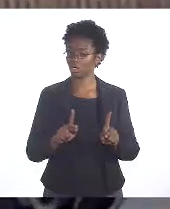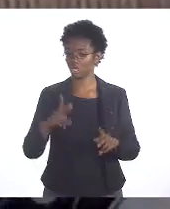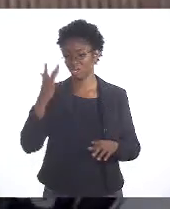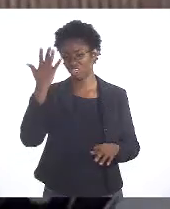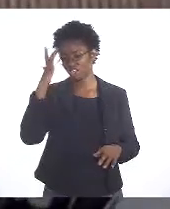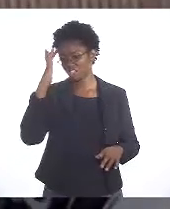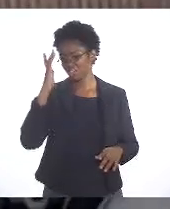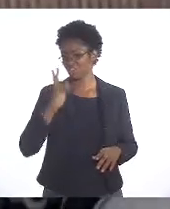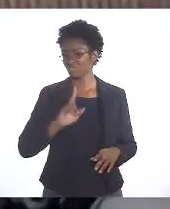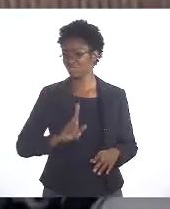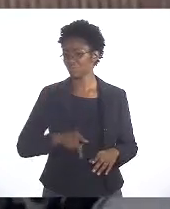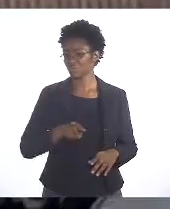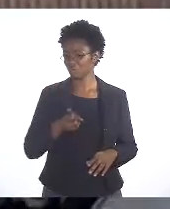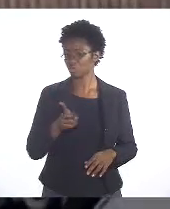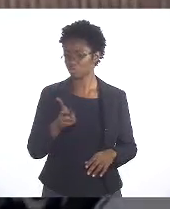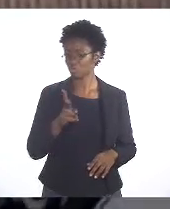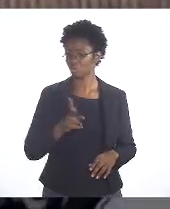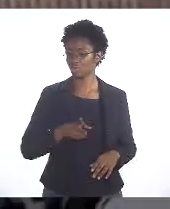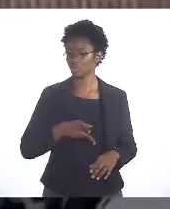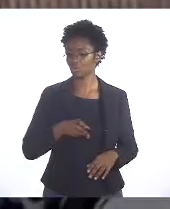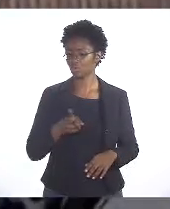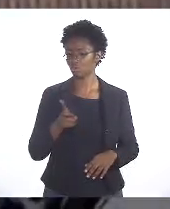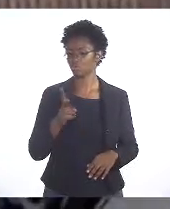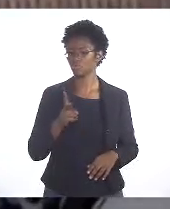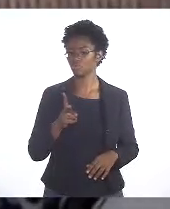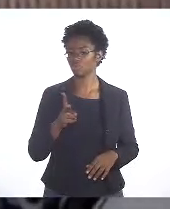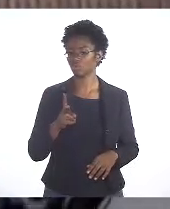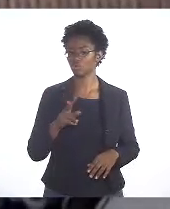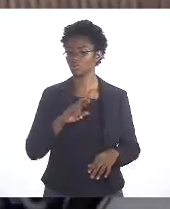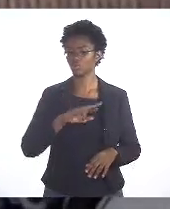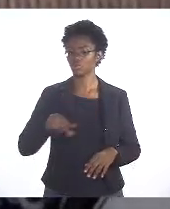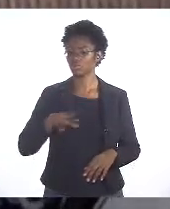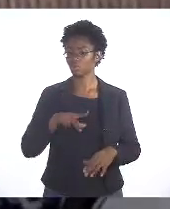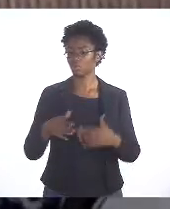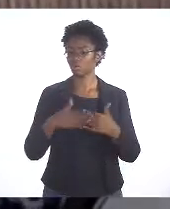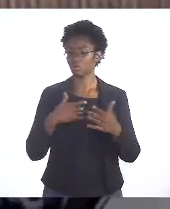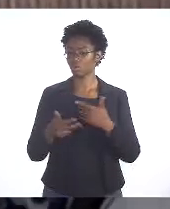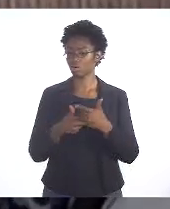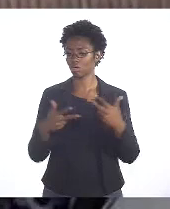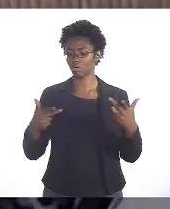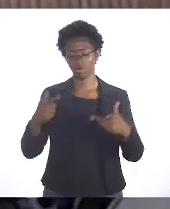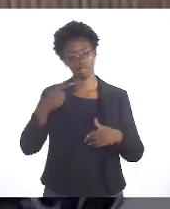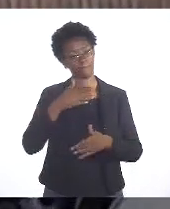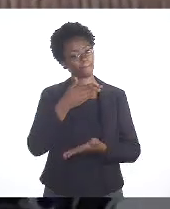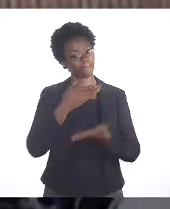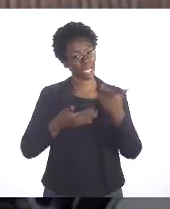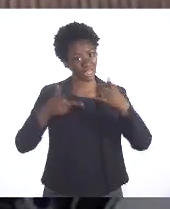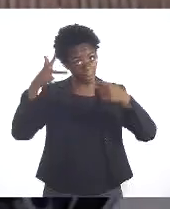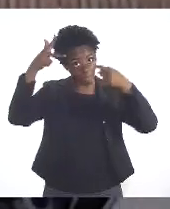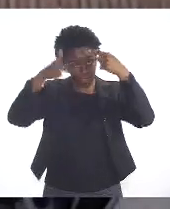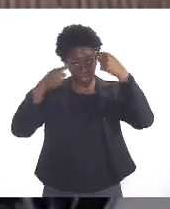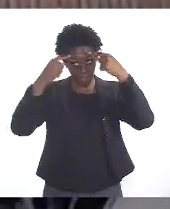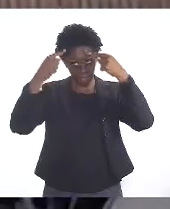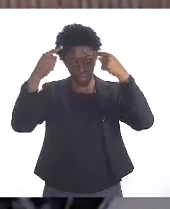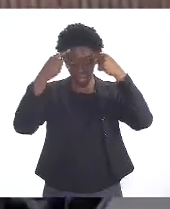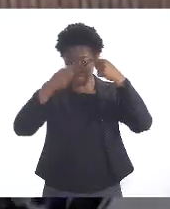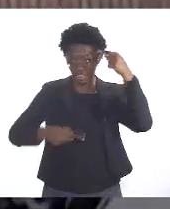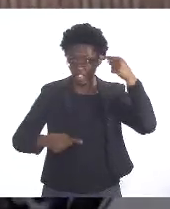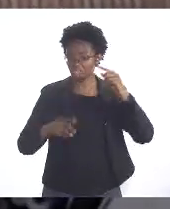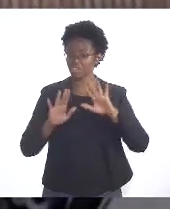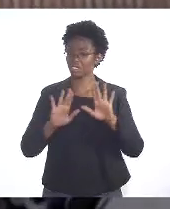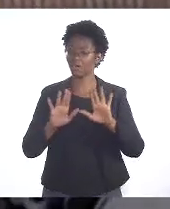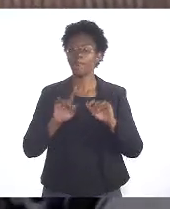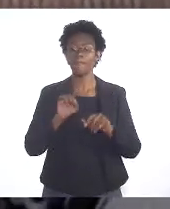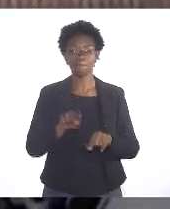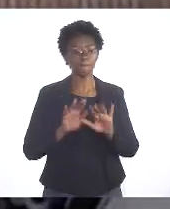senhor vai continuar caminhando. Sei que não é qualquer coisa que lhe tira do raciocínio, mas, mediante a sua fala, eu estava